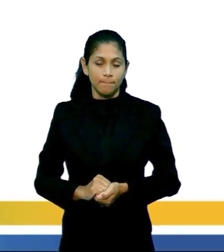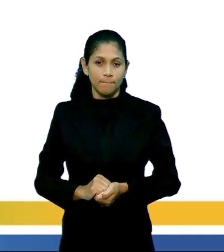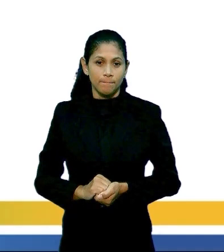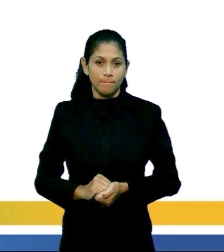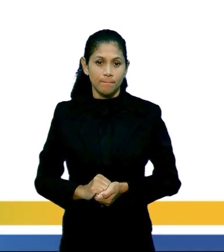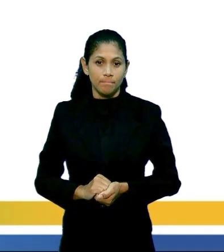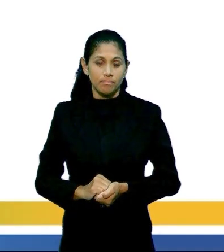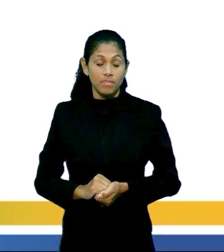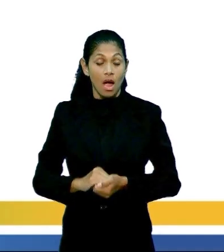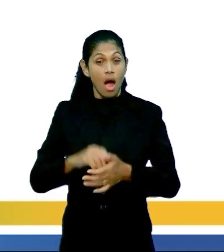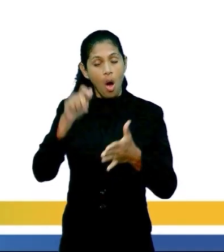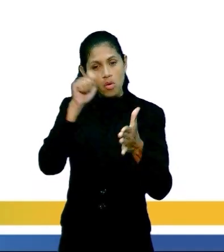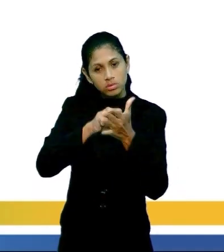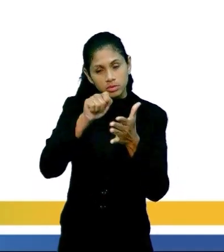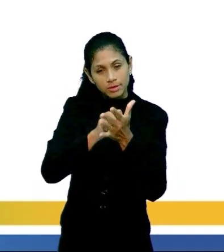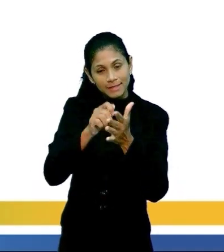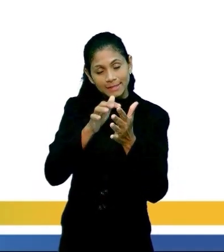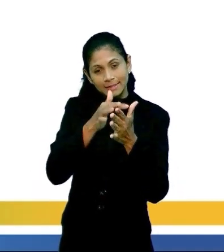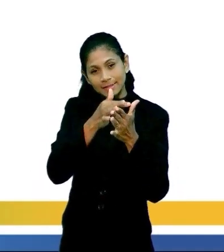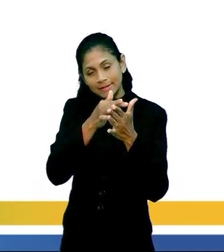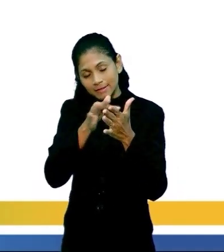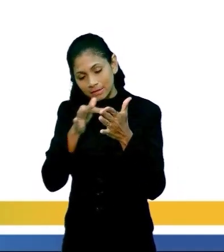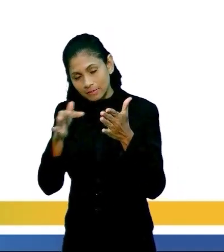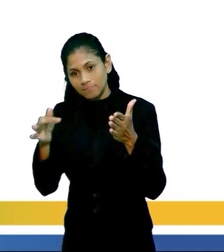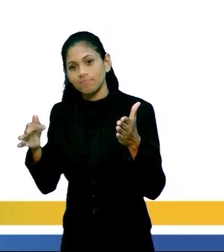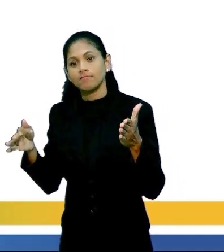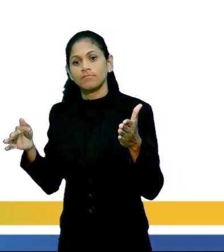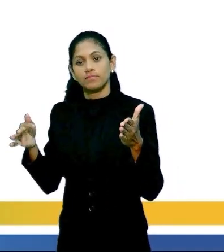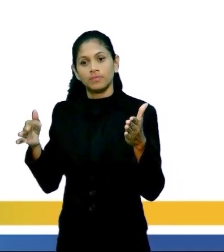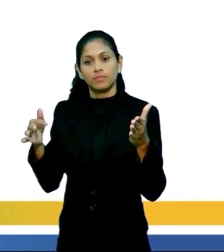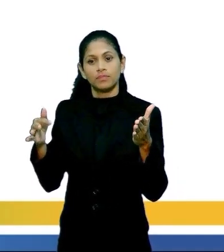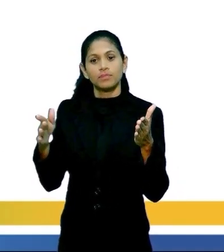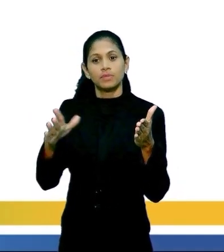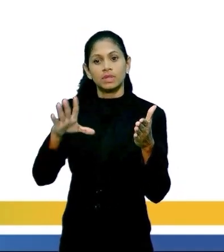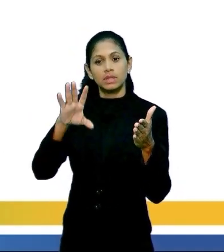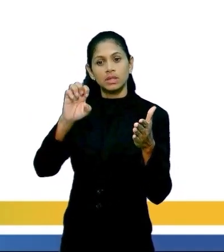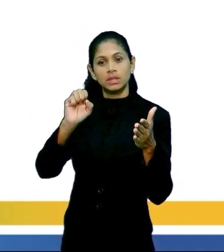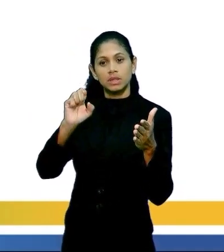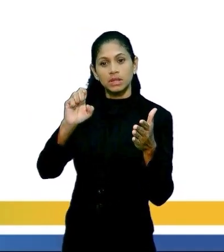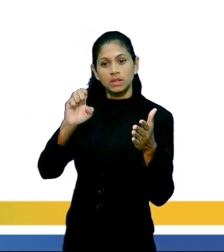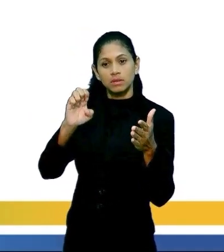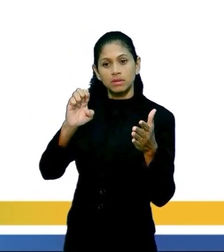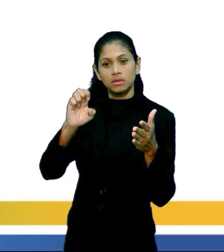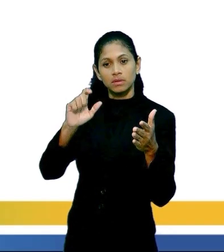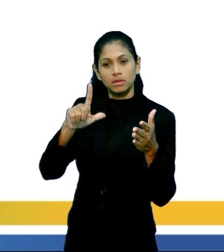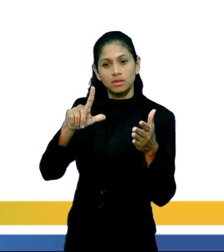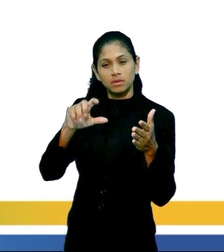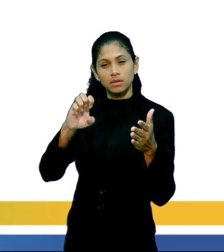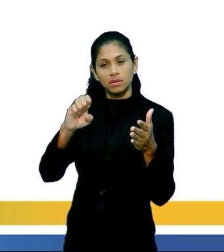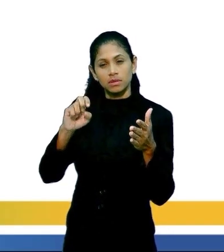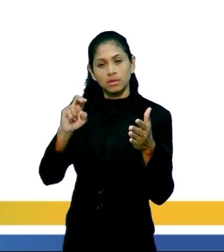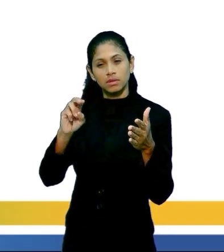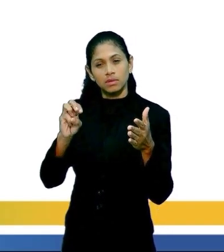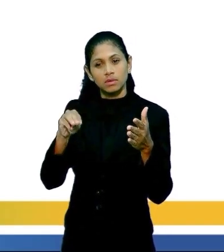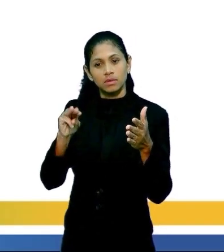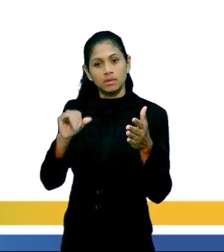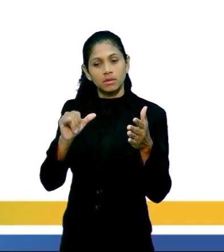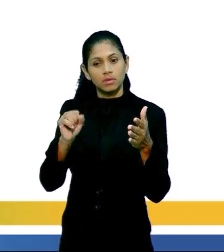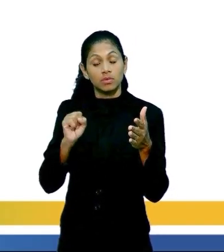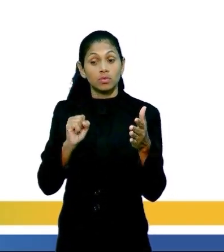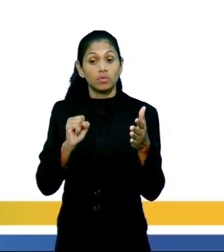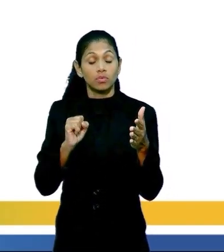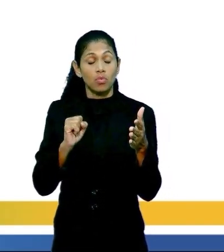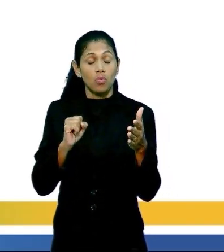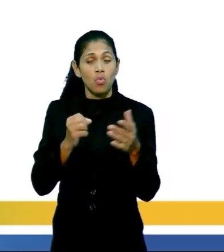Ao se escrever a fórmula de Lewis do composto de xenônio citado, quantos elétrons da camada